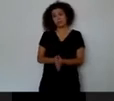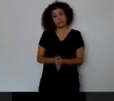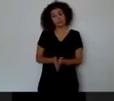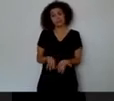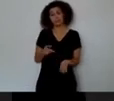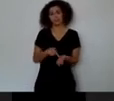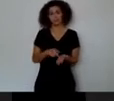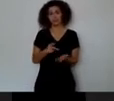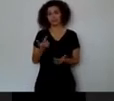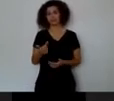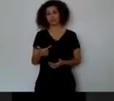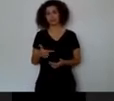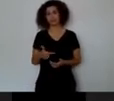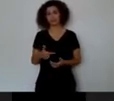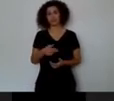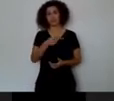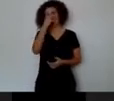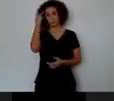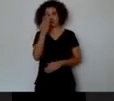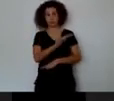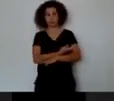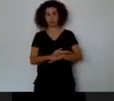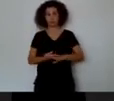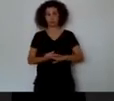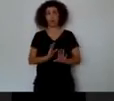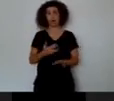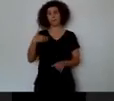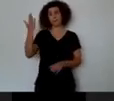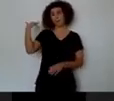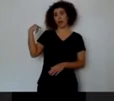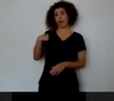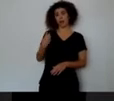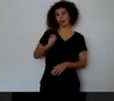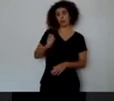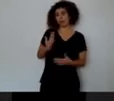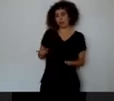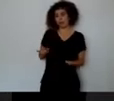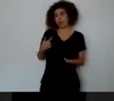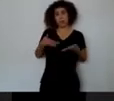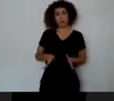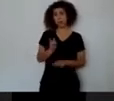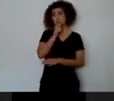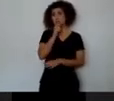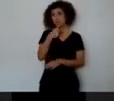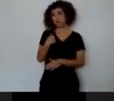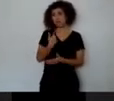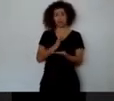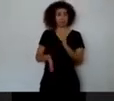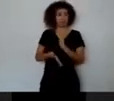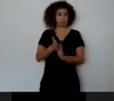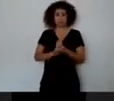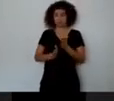as pessoas brancas falando coisas do tipo, uai, eu não vivi nessa época, então não tem nada a ver com isso. É, e a historinha que a